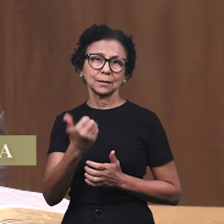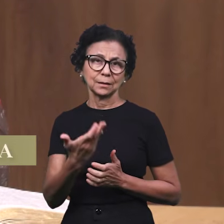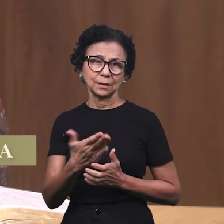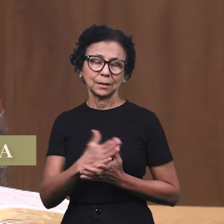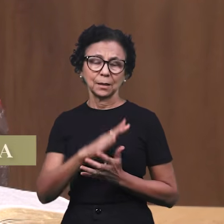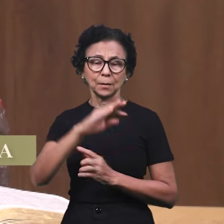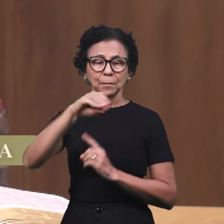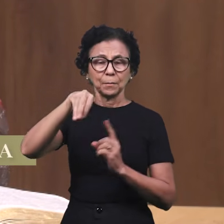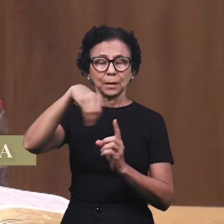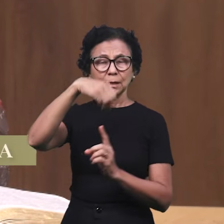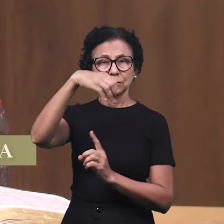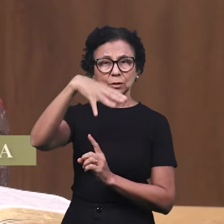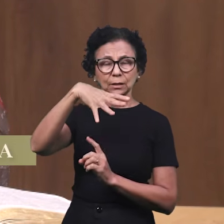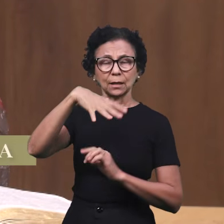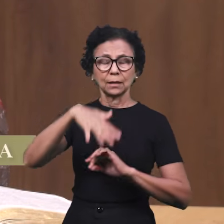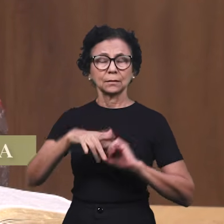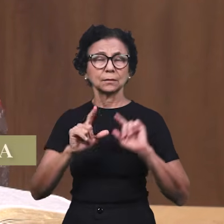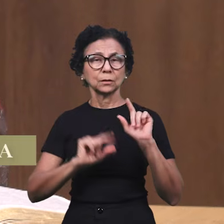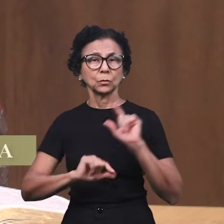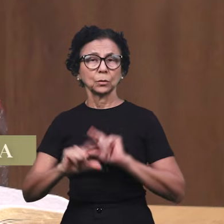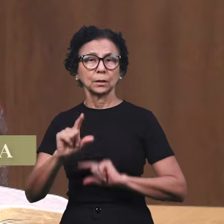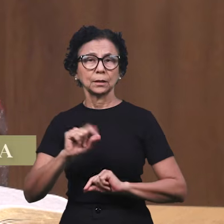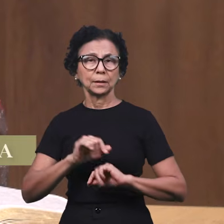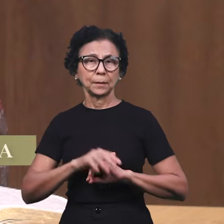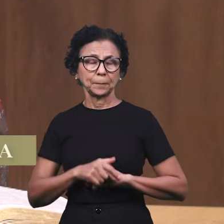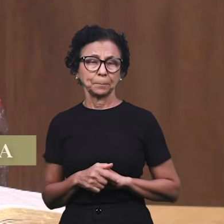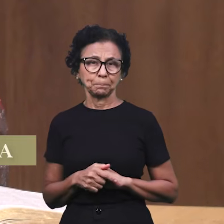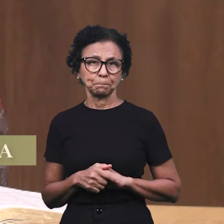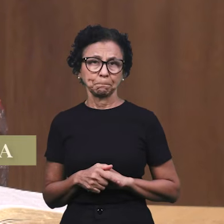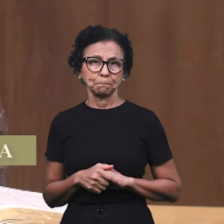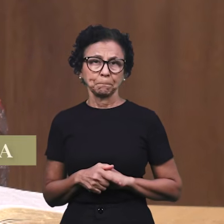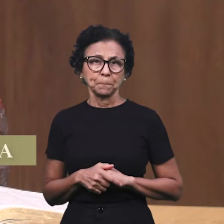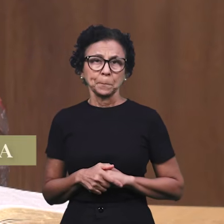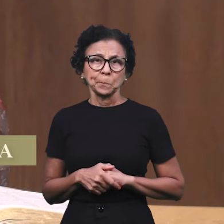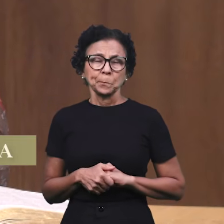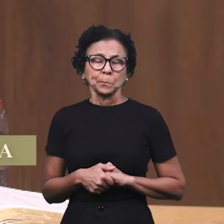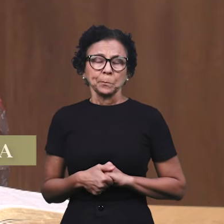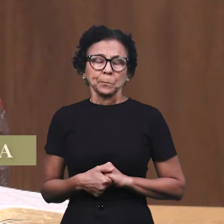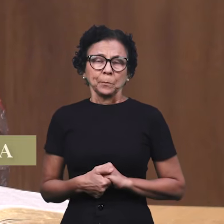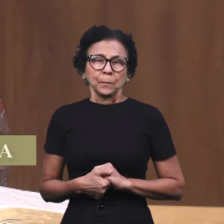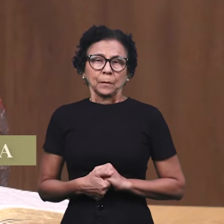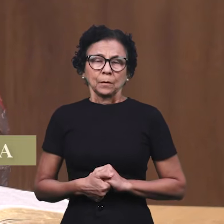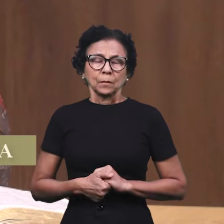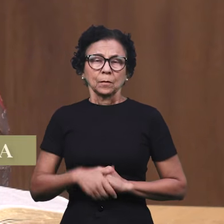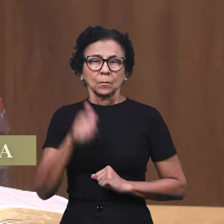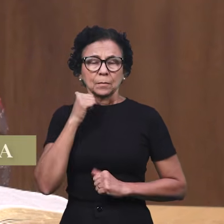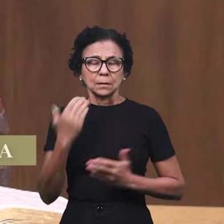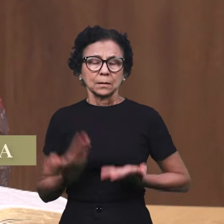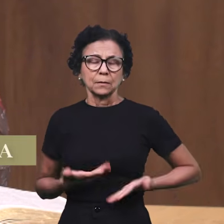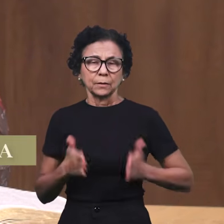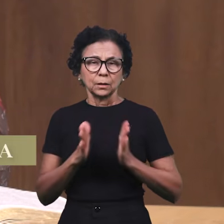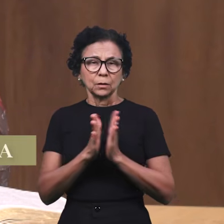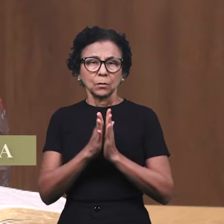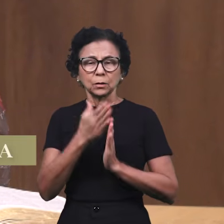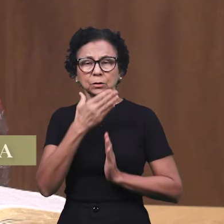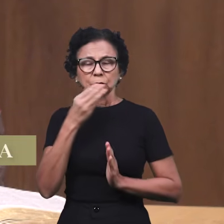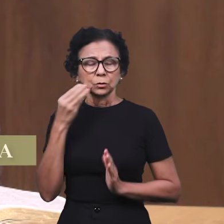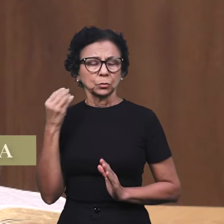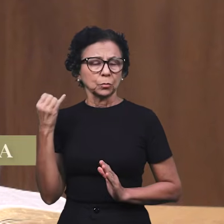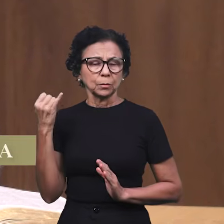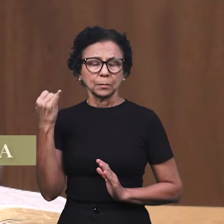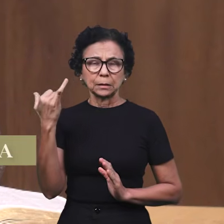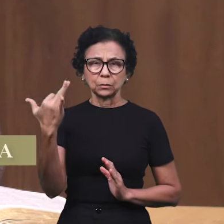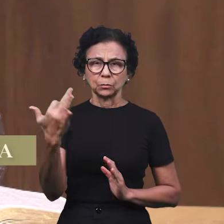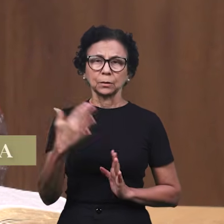dons espirituais que foram falados aí, que é a verbalização, né, do próprio Senhor com